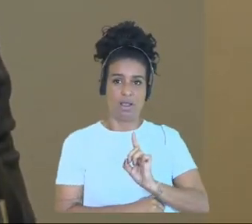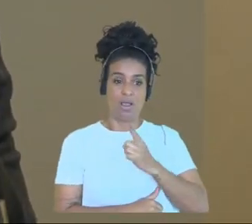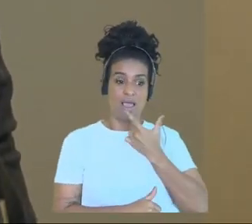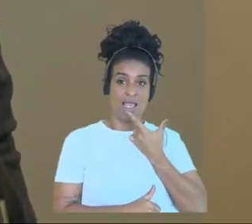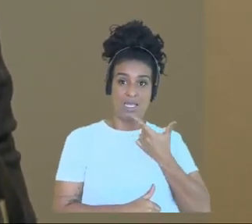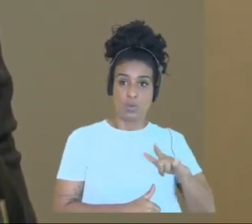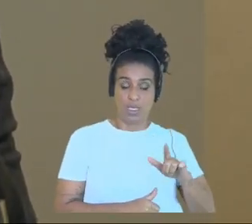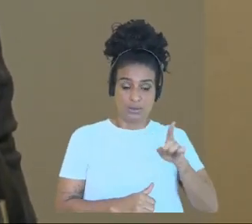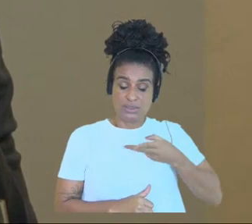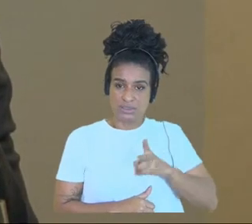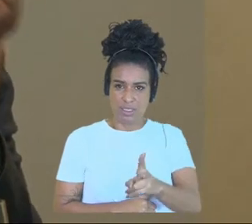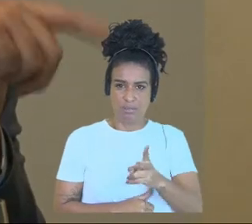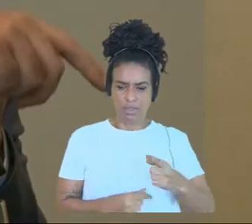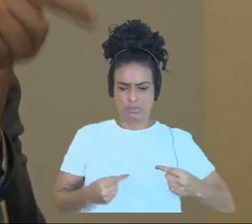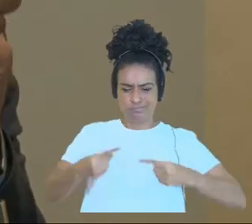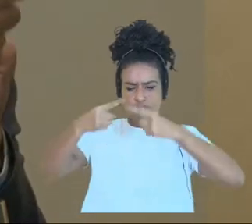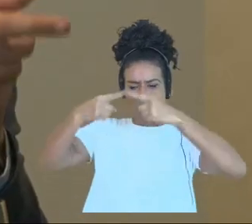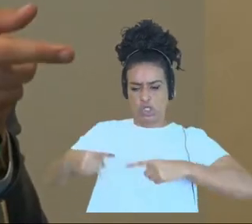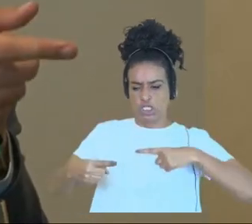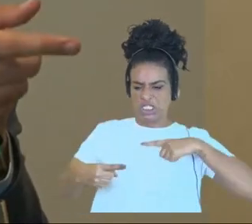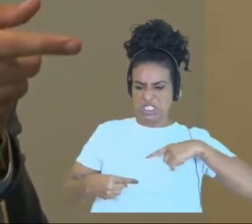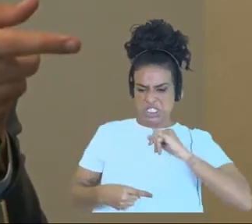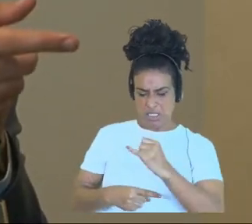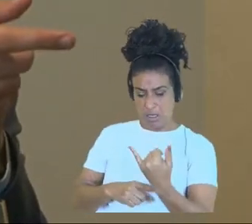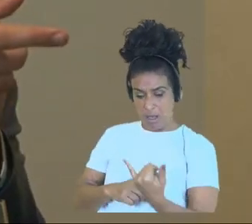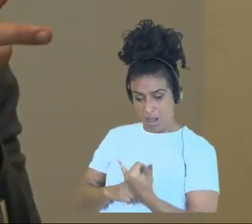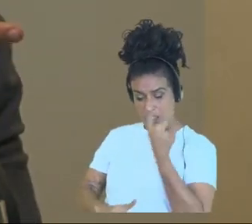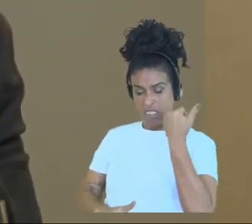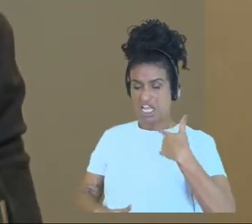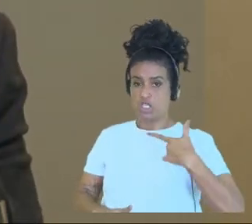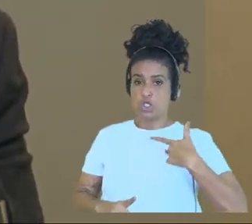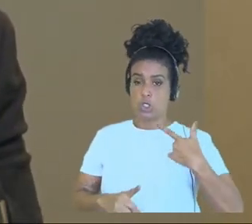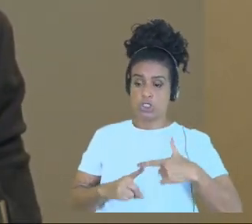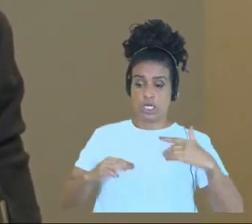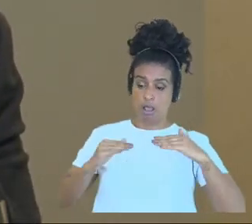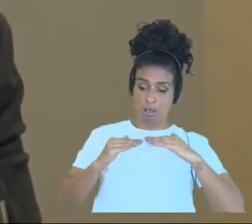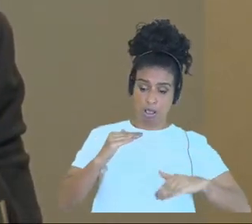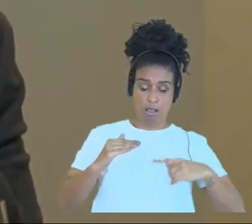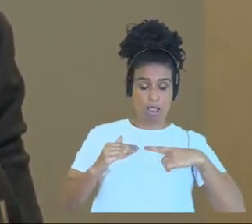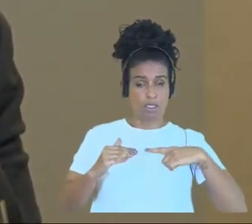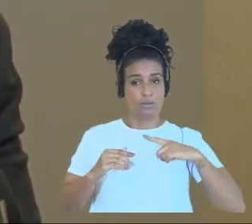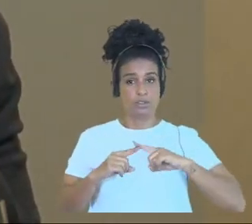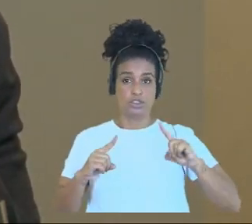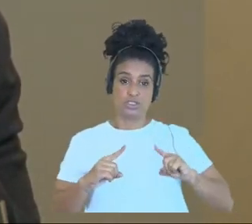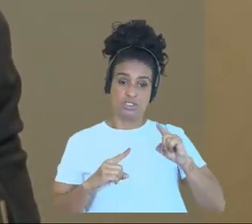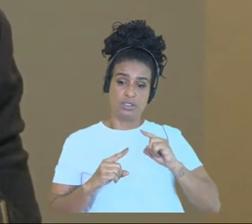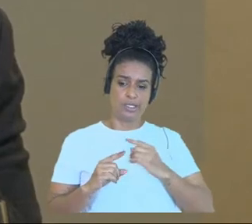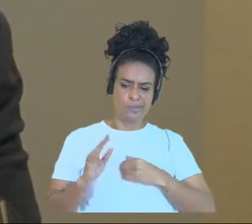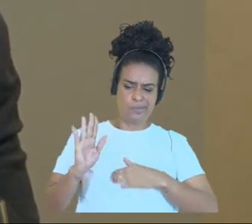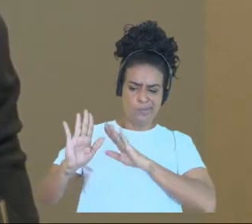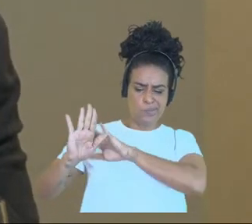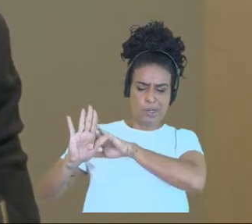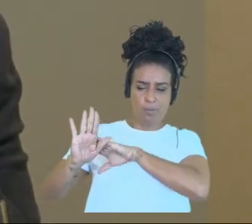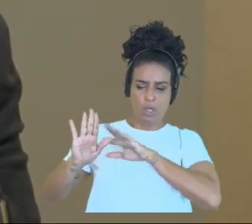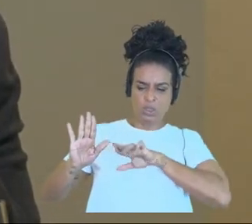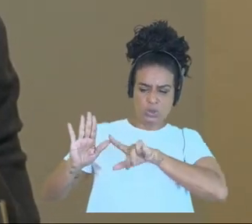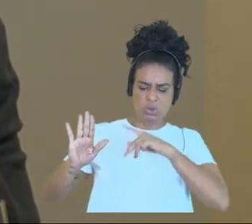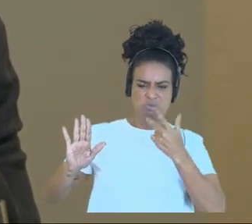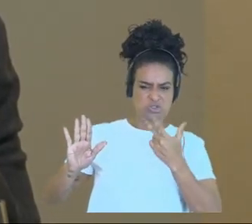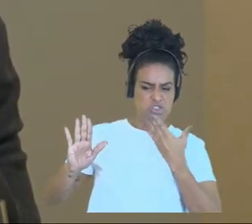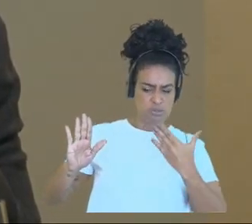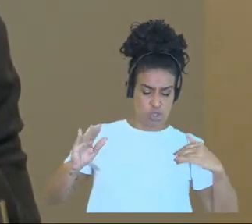adversarial. Quem discorda é traidor. Quem pertence a outro campo ideológico é inimigo.